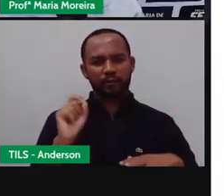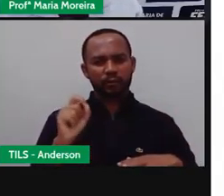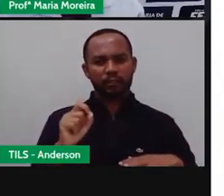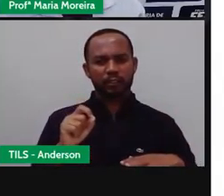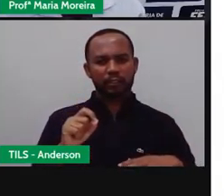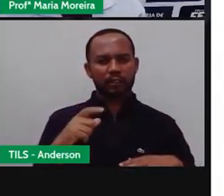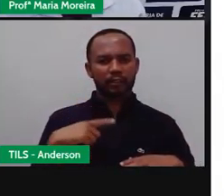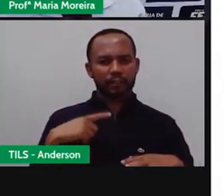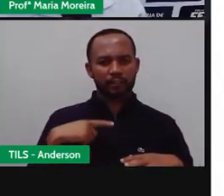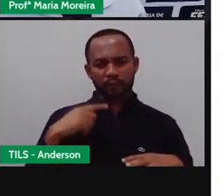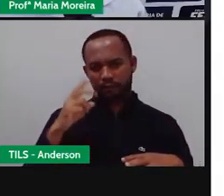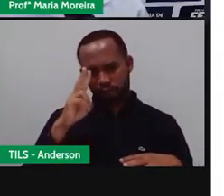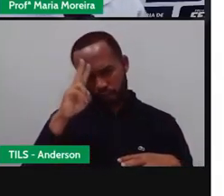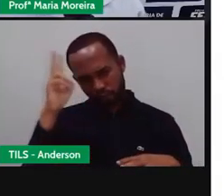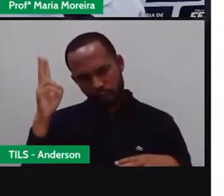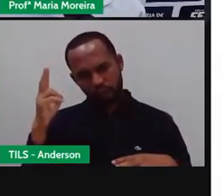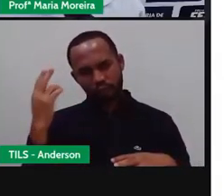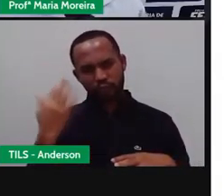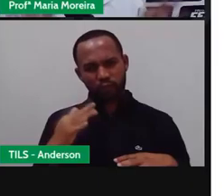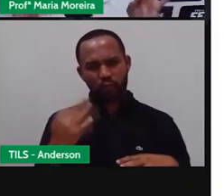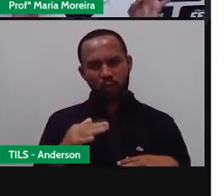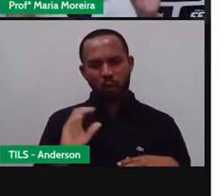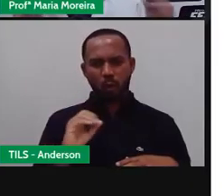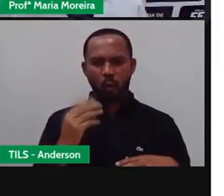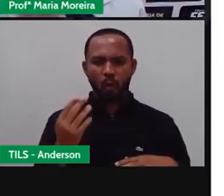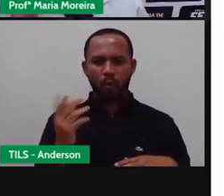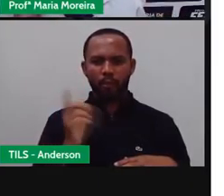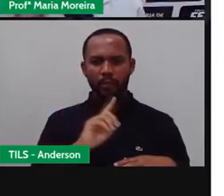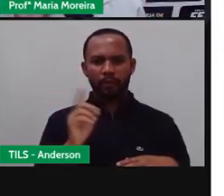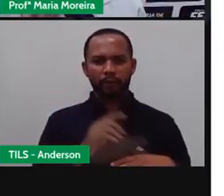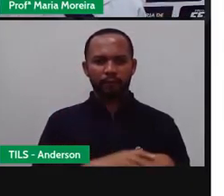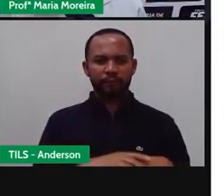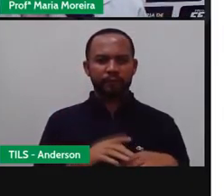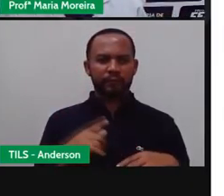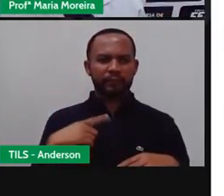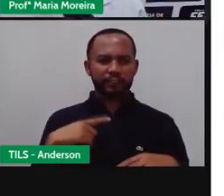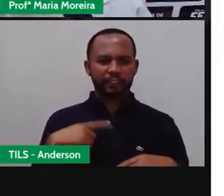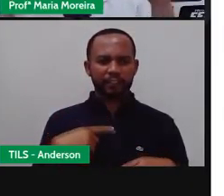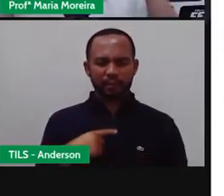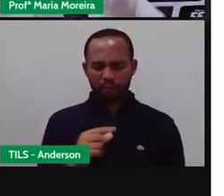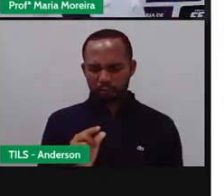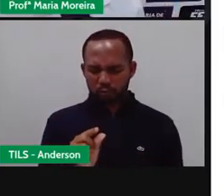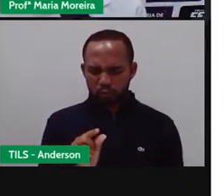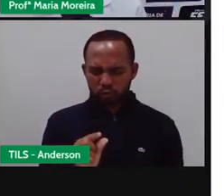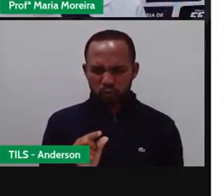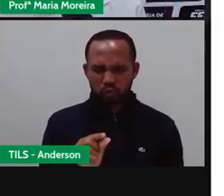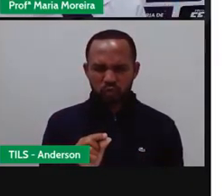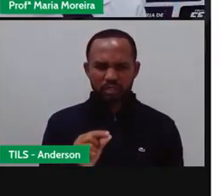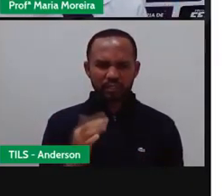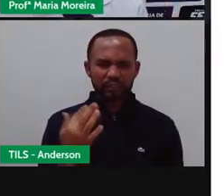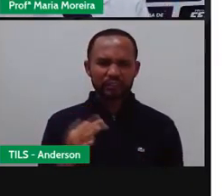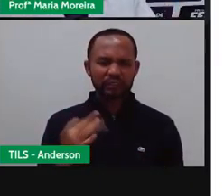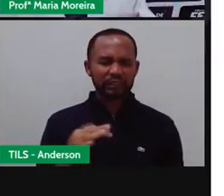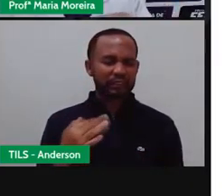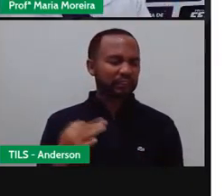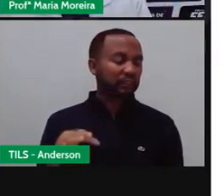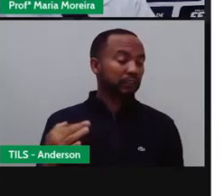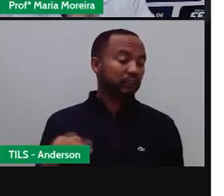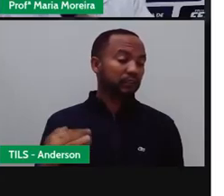que outras, né? Tem aquela formiga, aquela piquititica, que quando morde você só falta enlouquecer. Pois